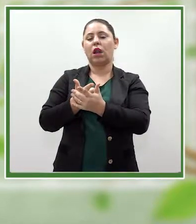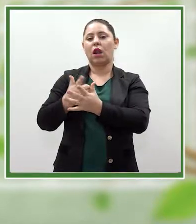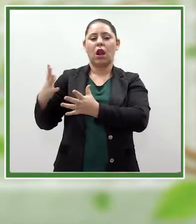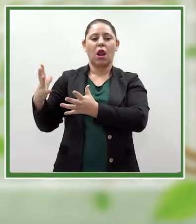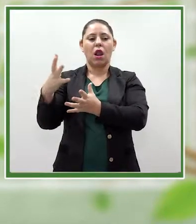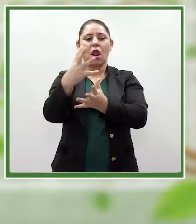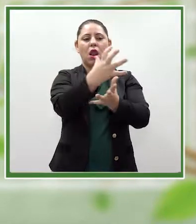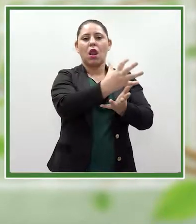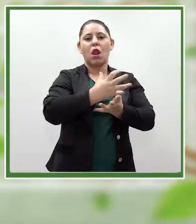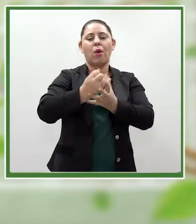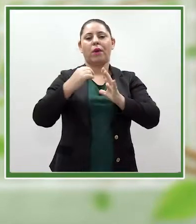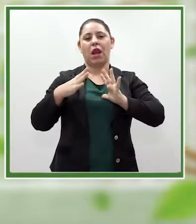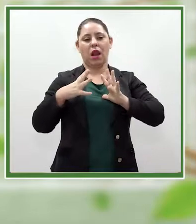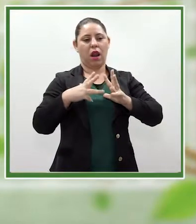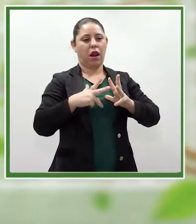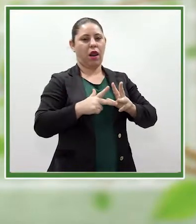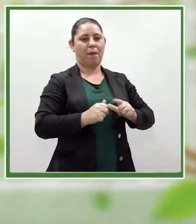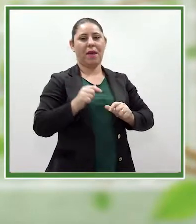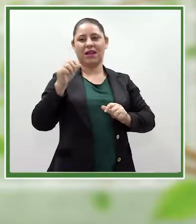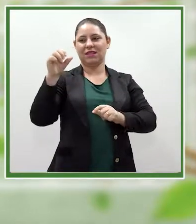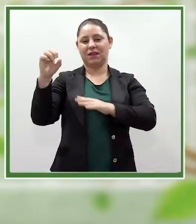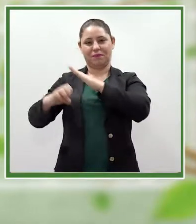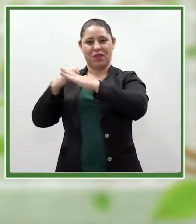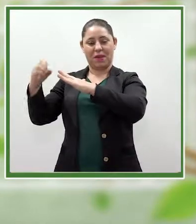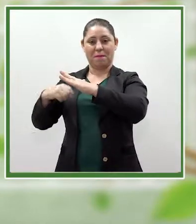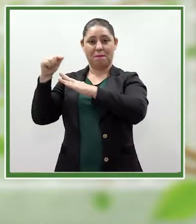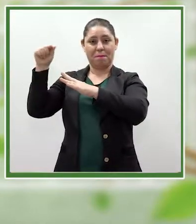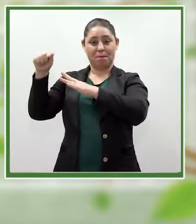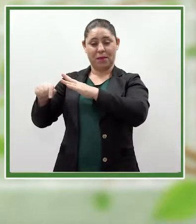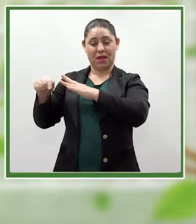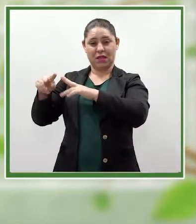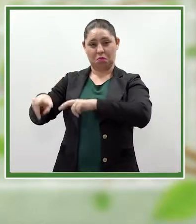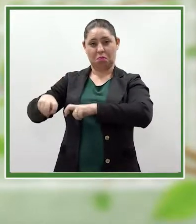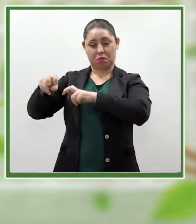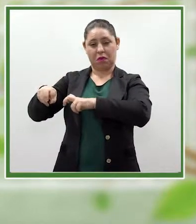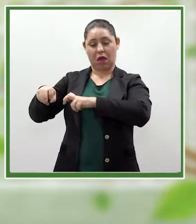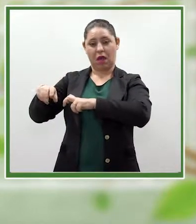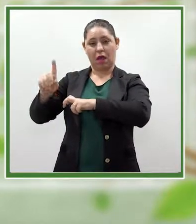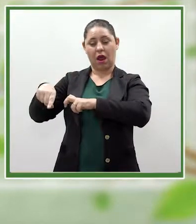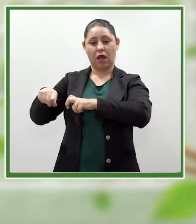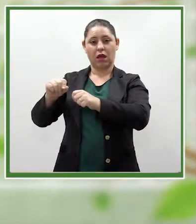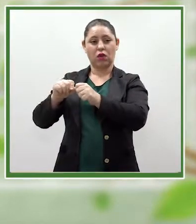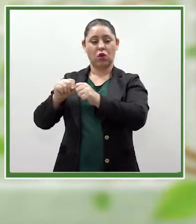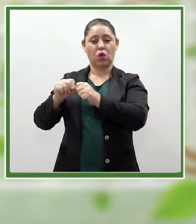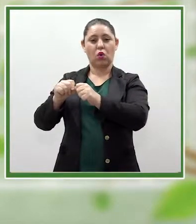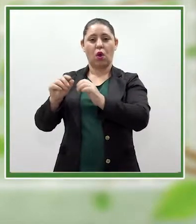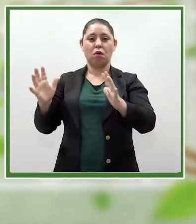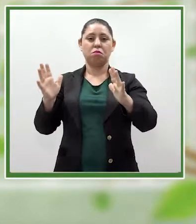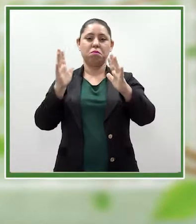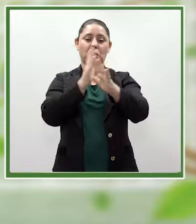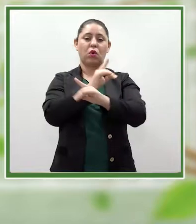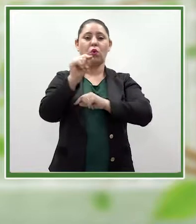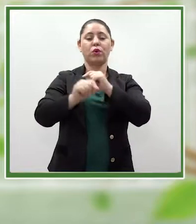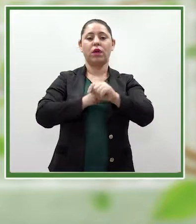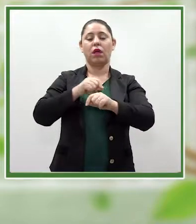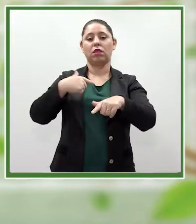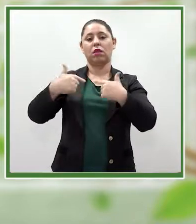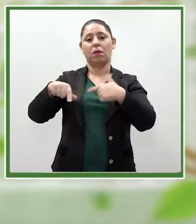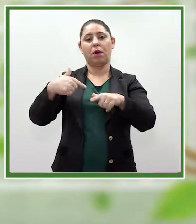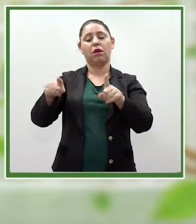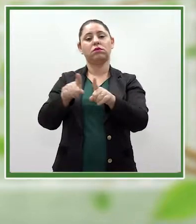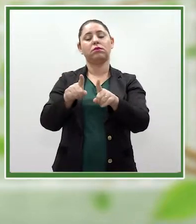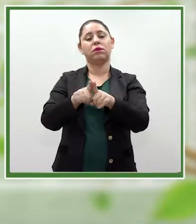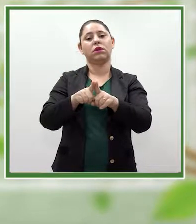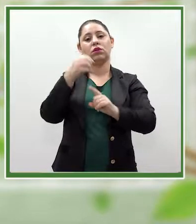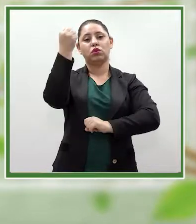os créditos de remoção ou de sequestro de carbono dessa empresa agropecuária e compensa as